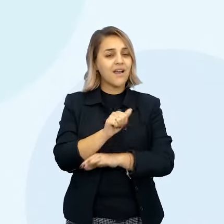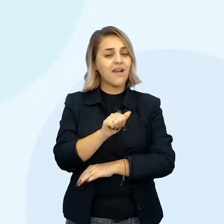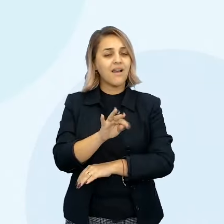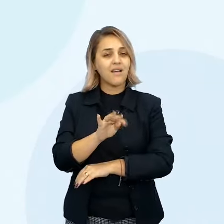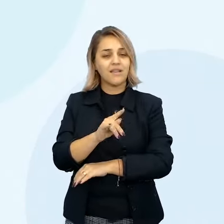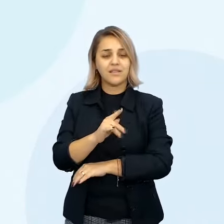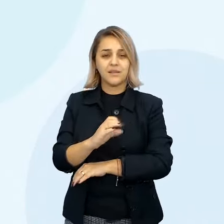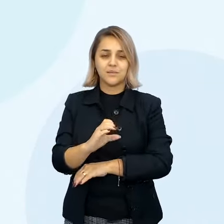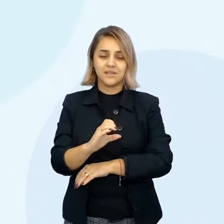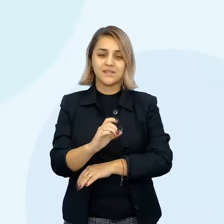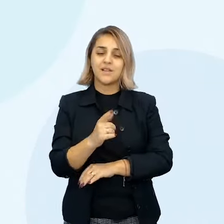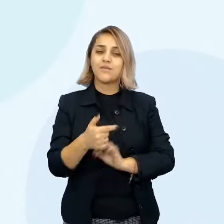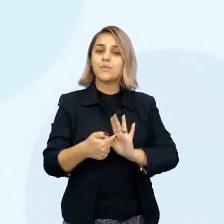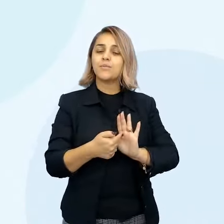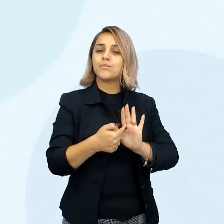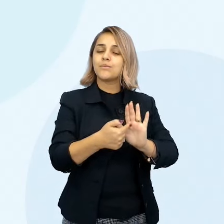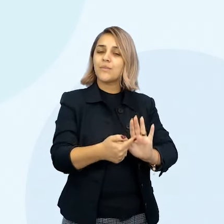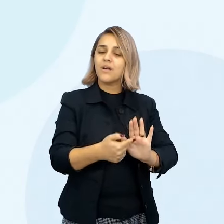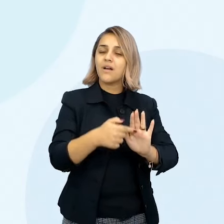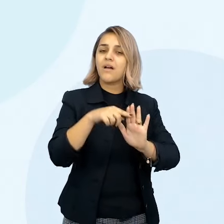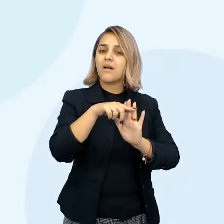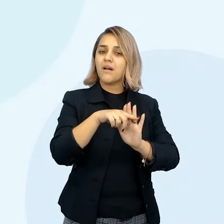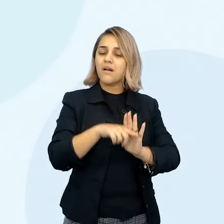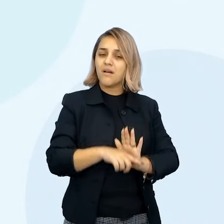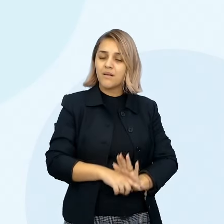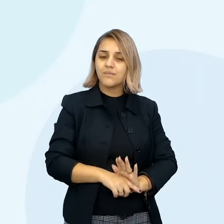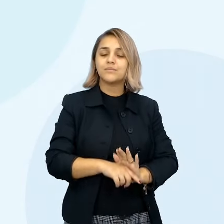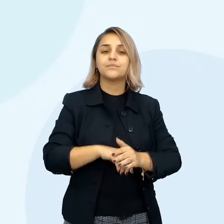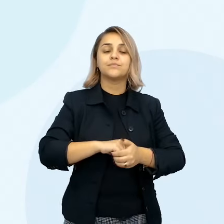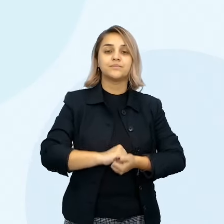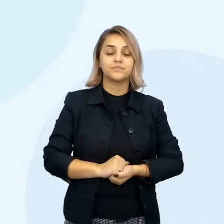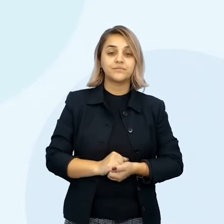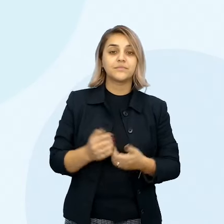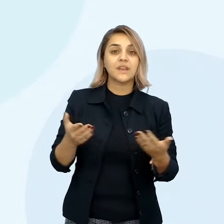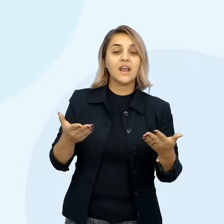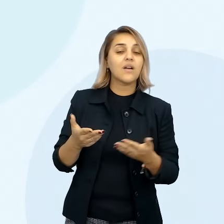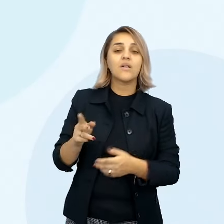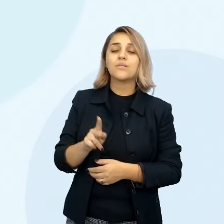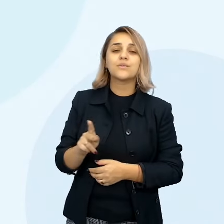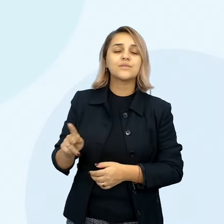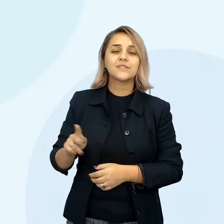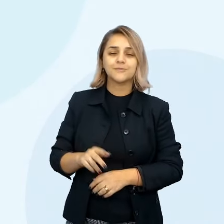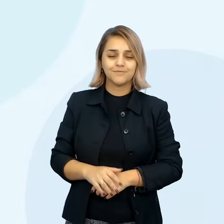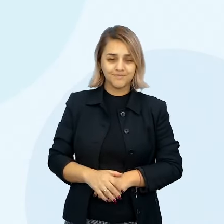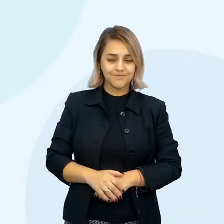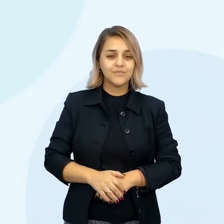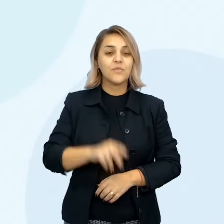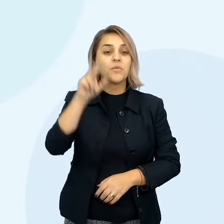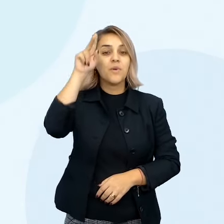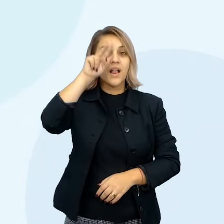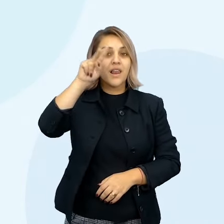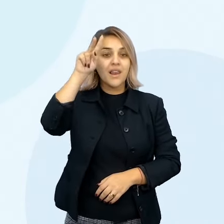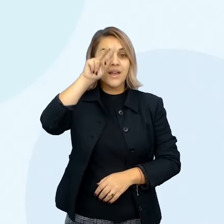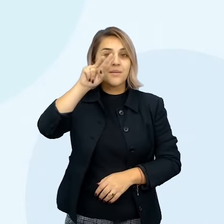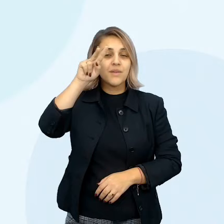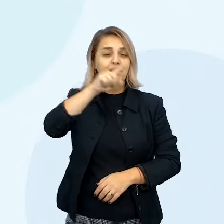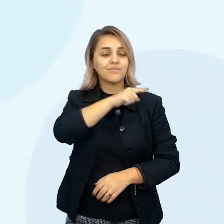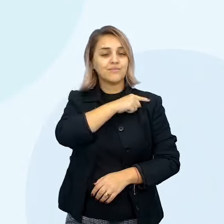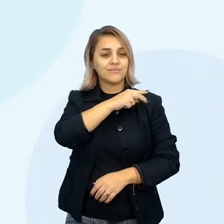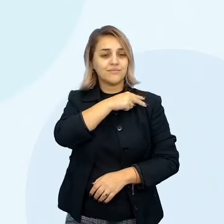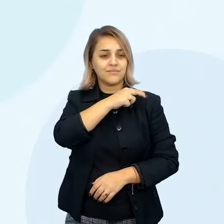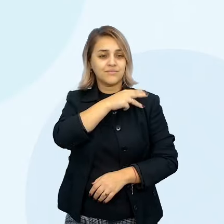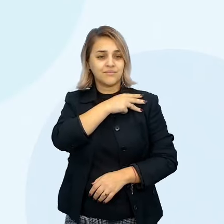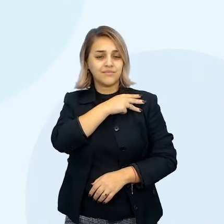referências bibliográficas. E agora, professora Gisele, nós vamos relembrar aí o novo ensino médio,